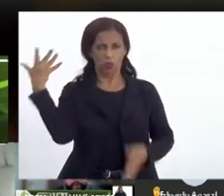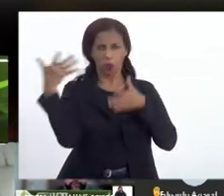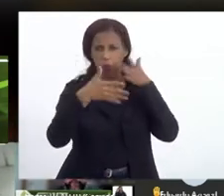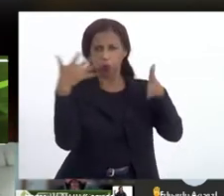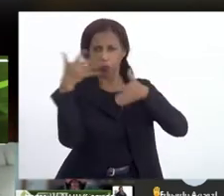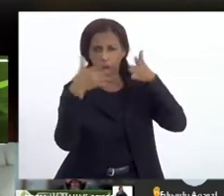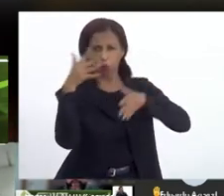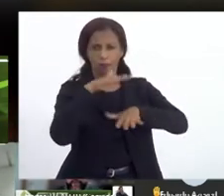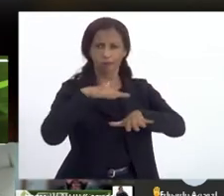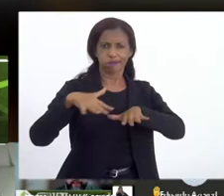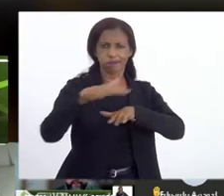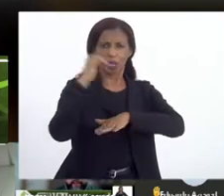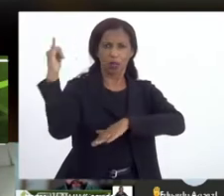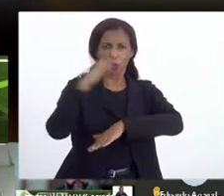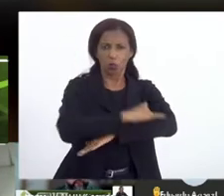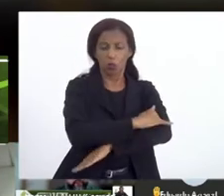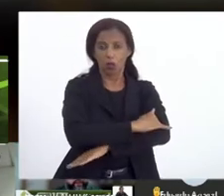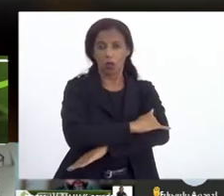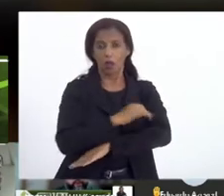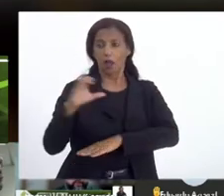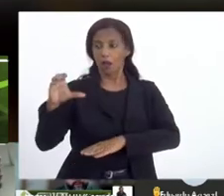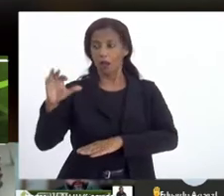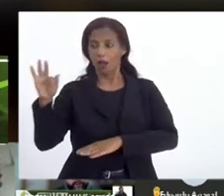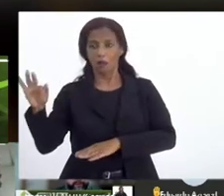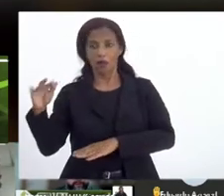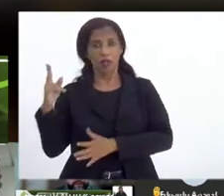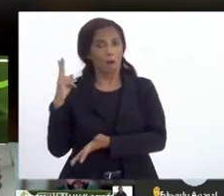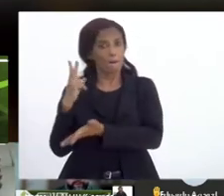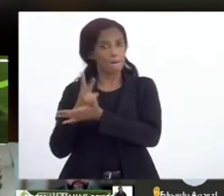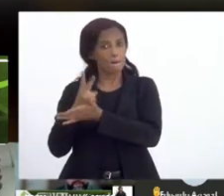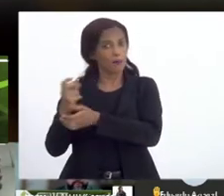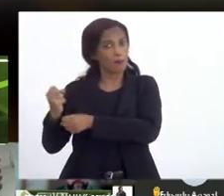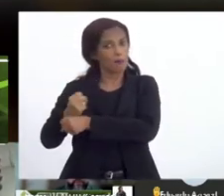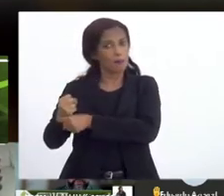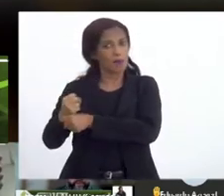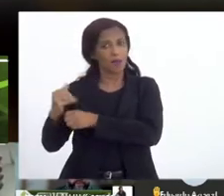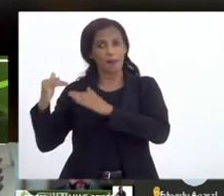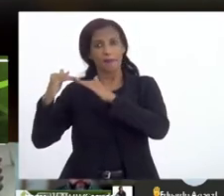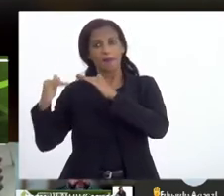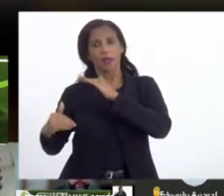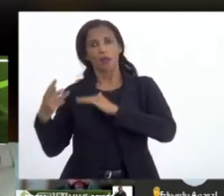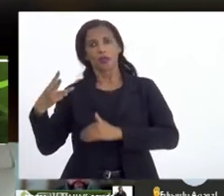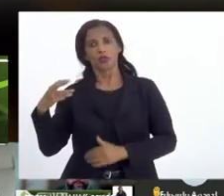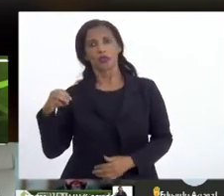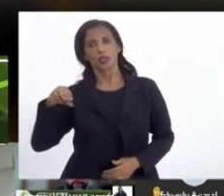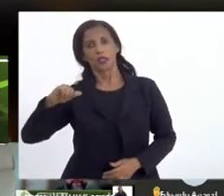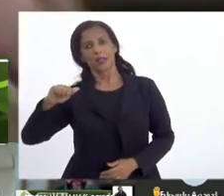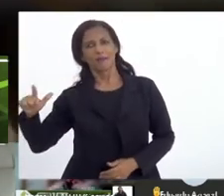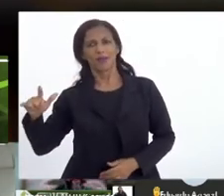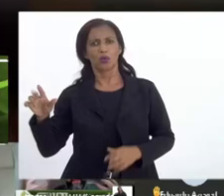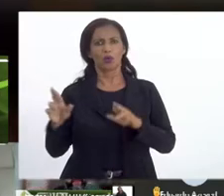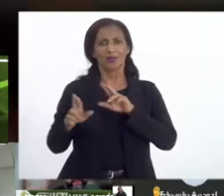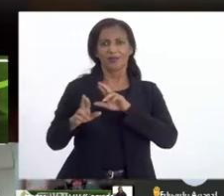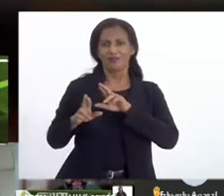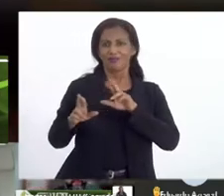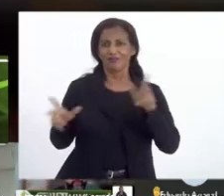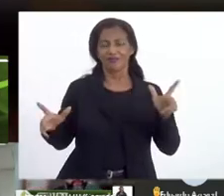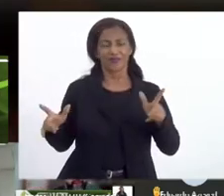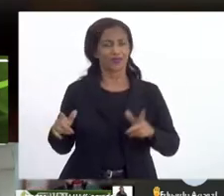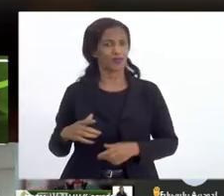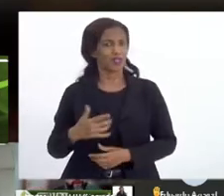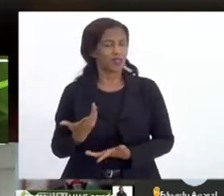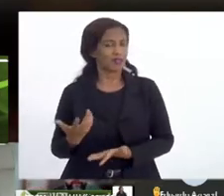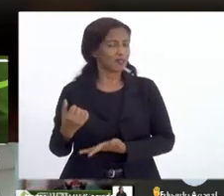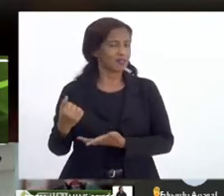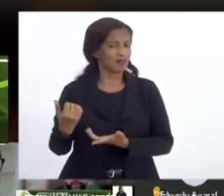entorno. Cabo Frio, no mesmo ano, recebeu menos de 30 mil. É uma diferença assim,